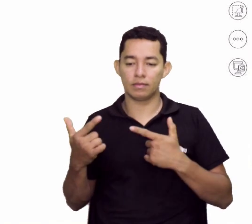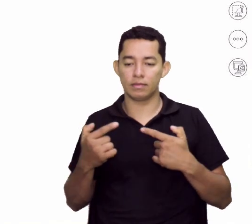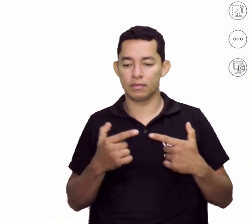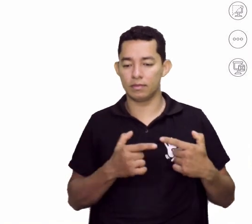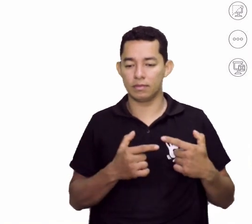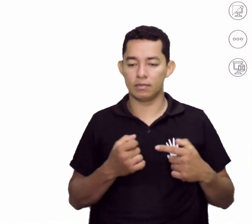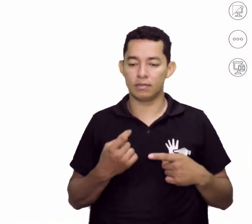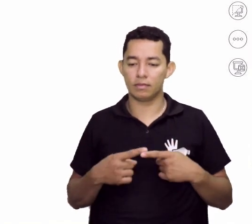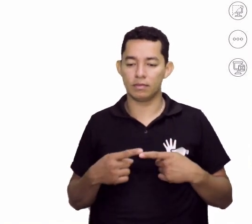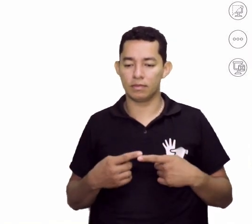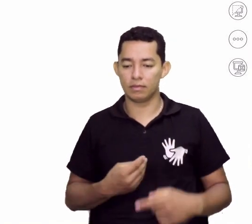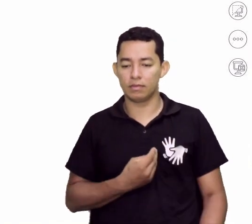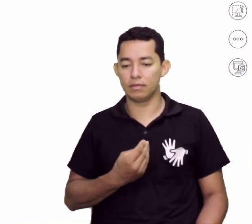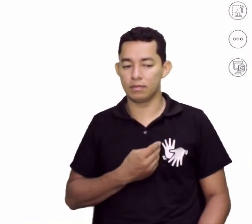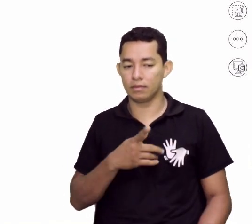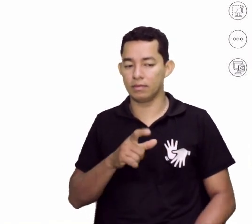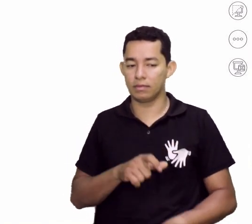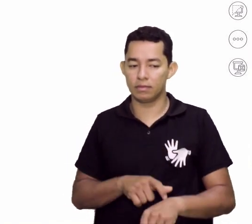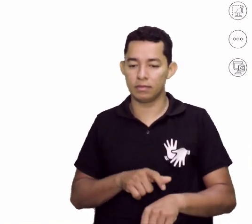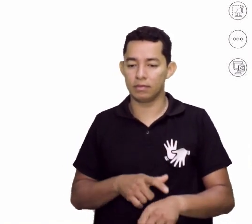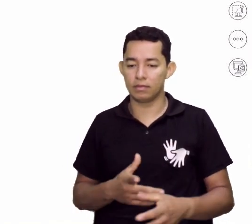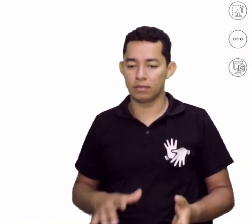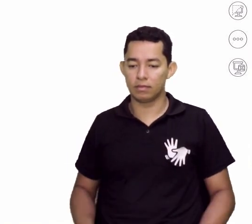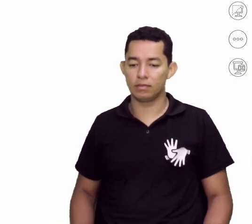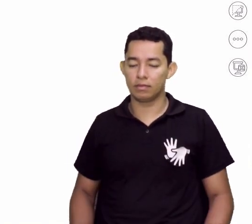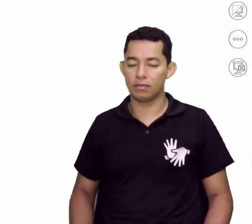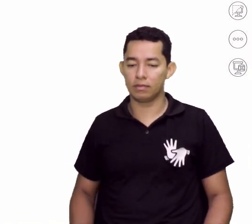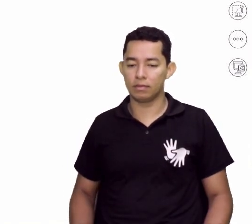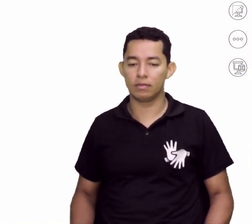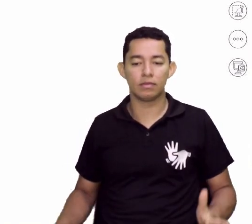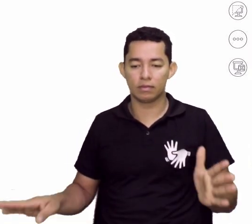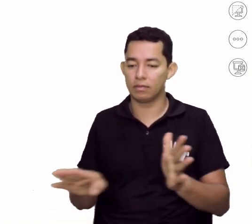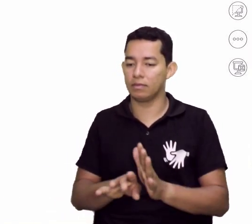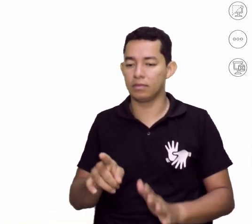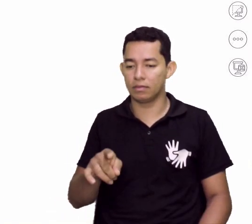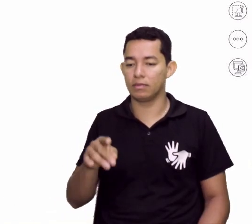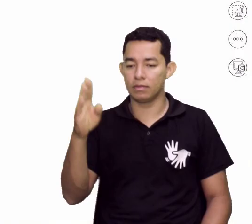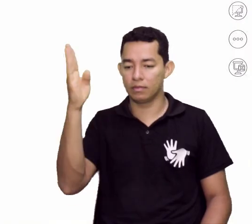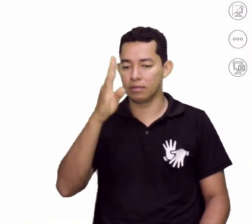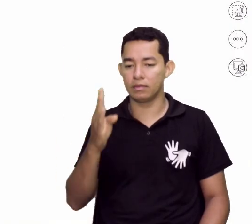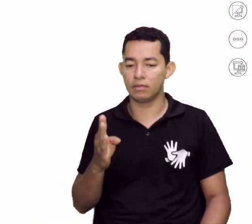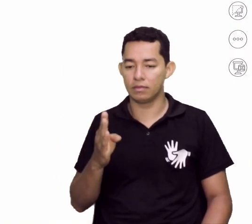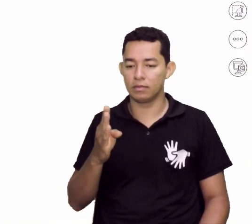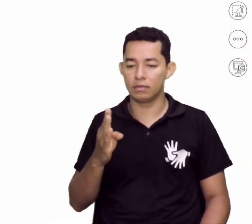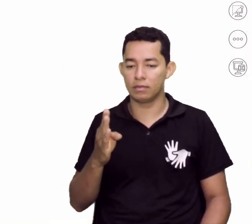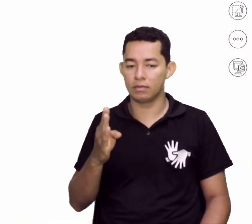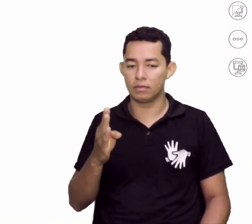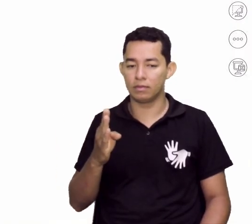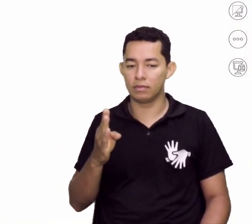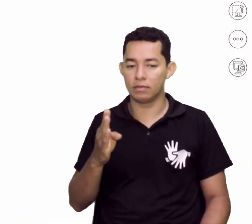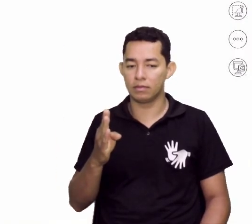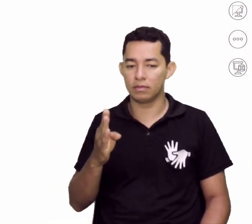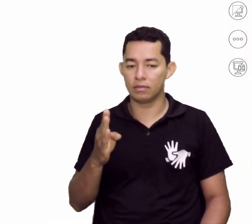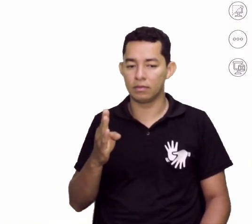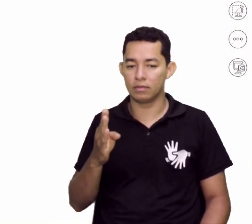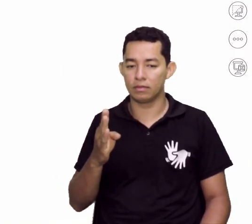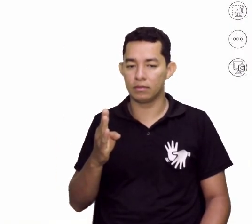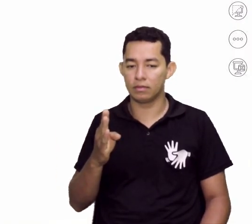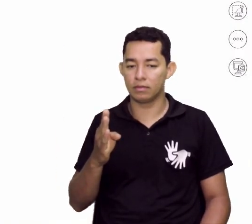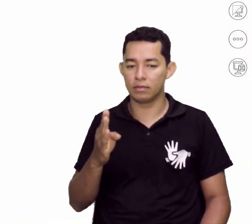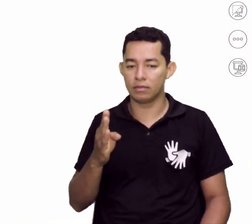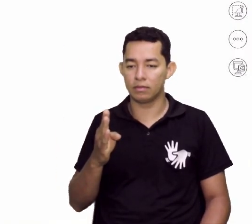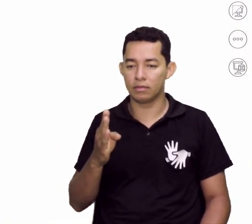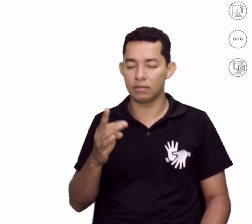vivendo esse momento. Graças a Deus não chegou no Brasil, mas não estamos isentos não,